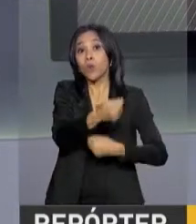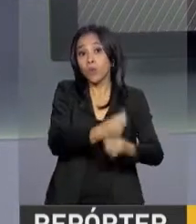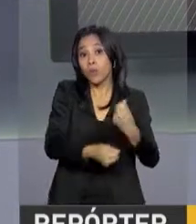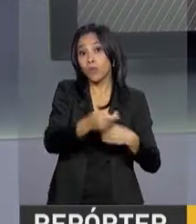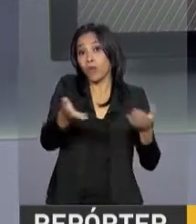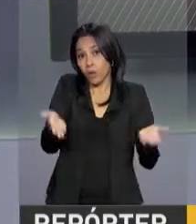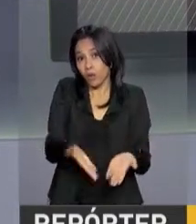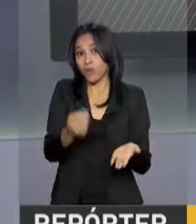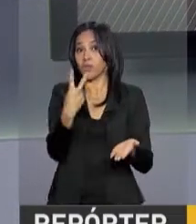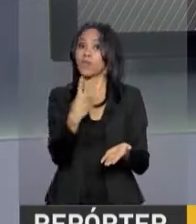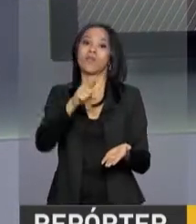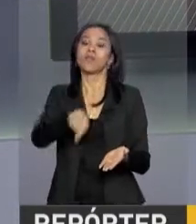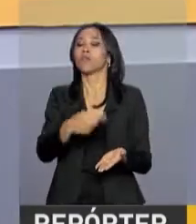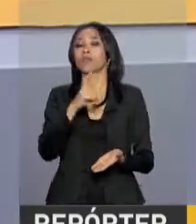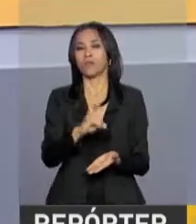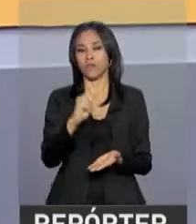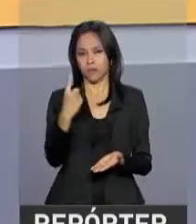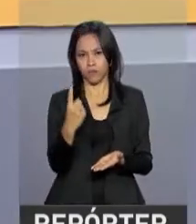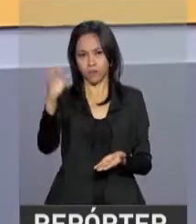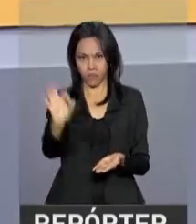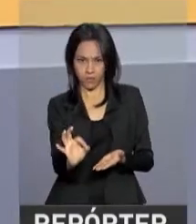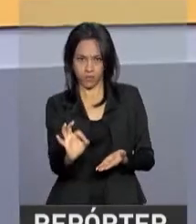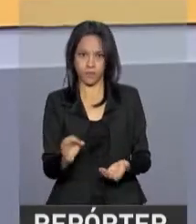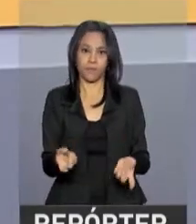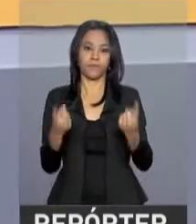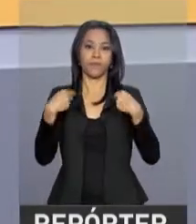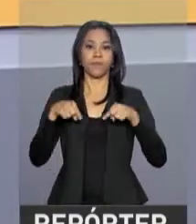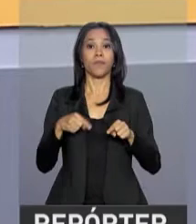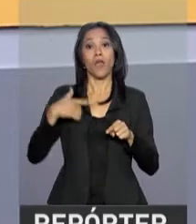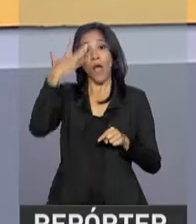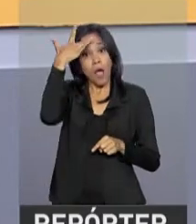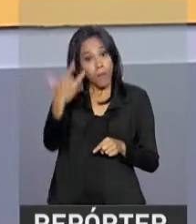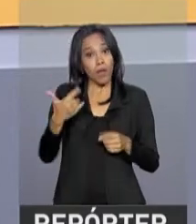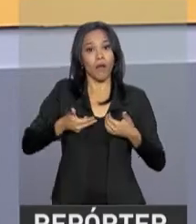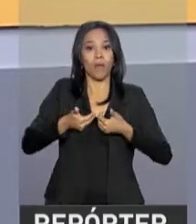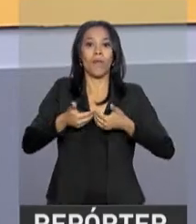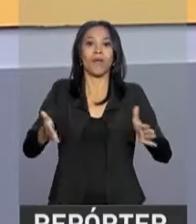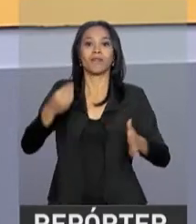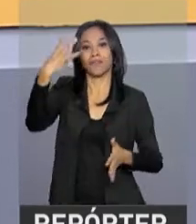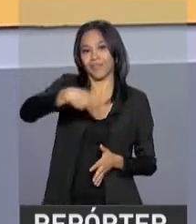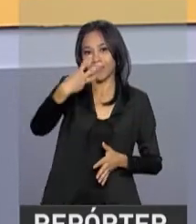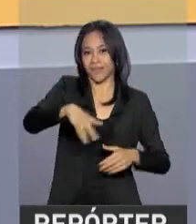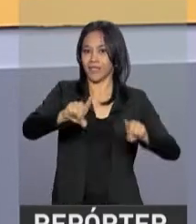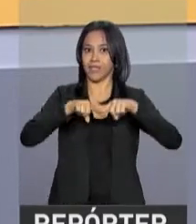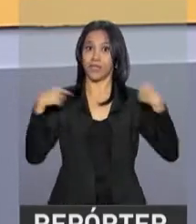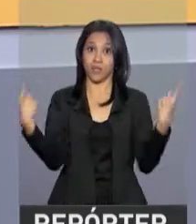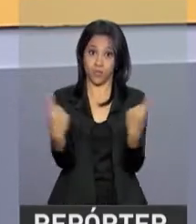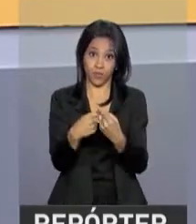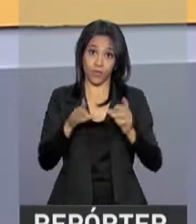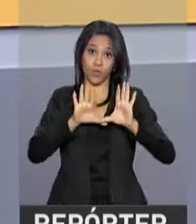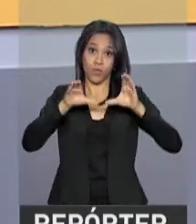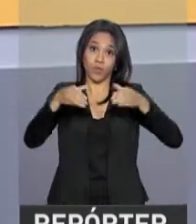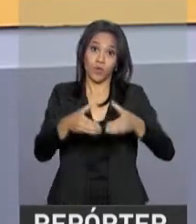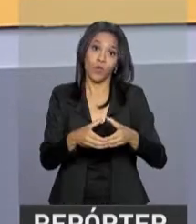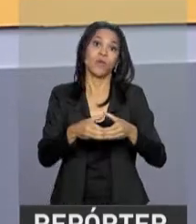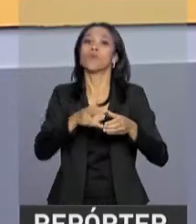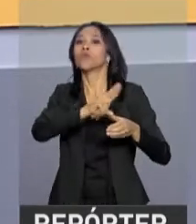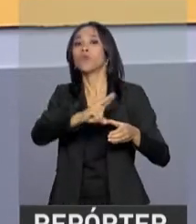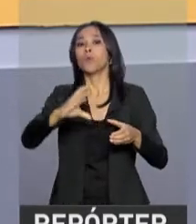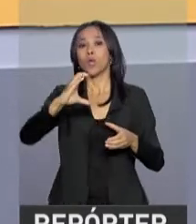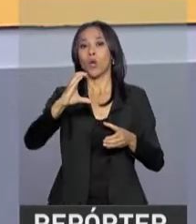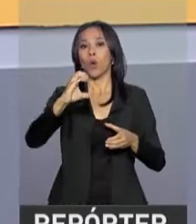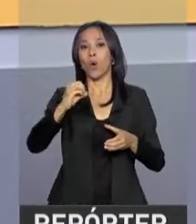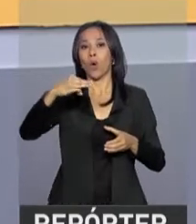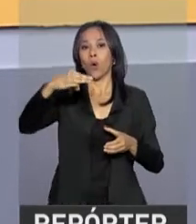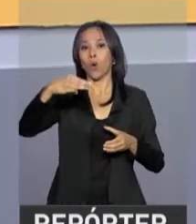,51%. E amanhã começa a terceira reunião do ano do Comitê de Política Monetária do Banco Central,